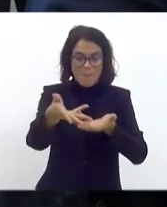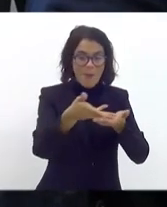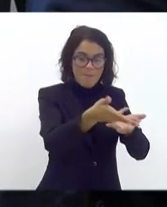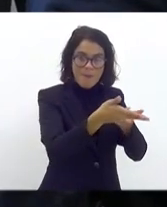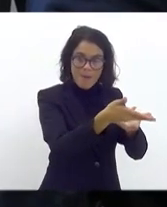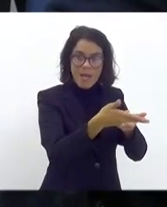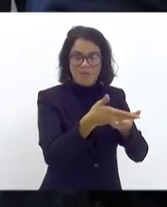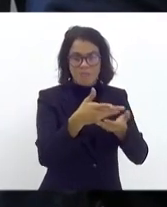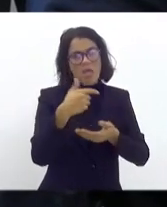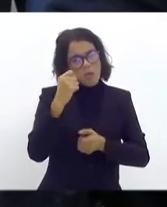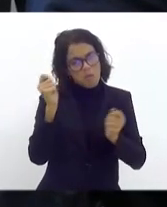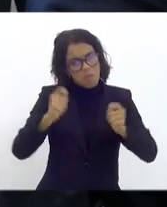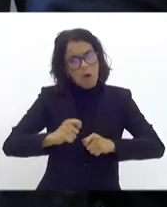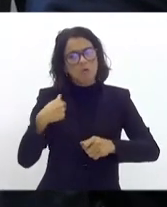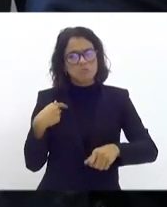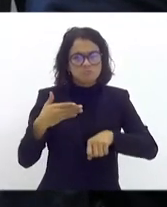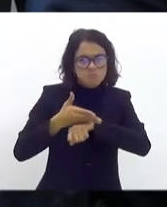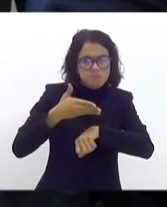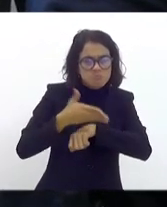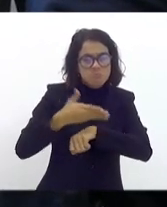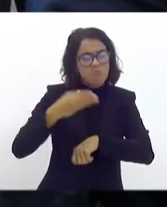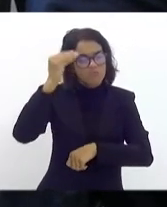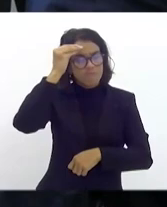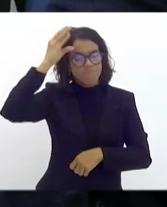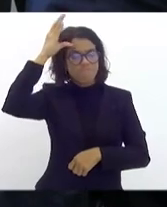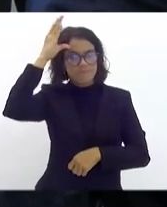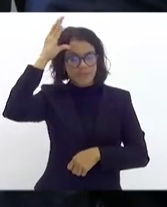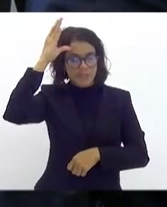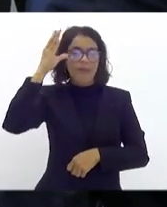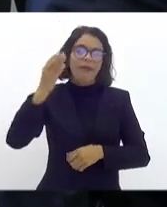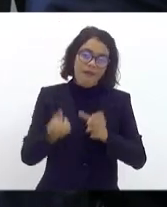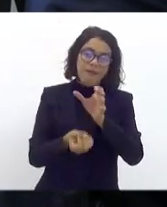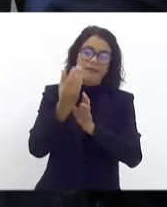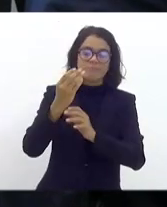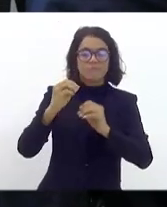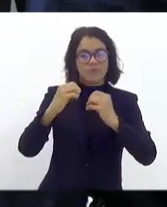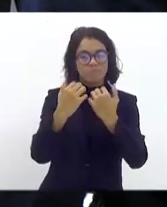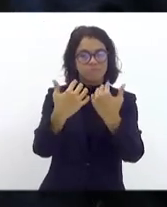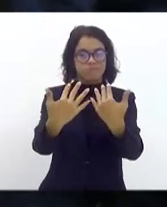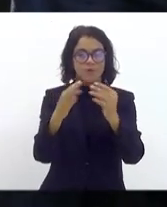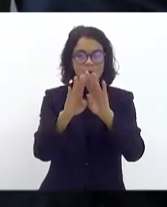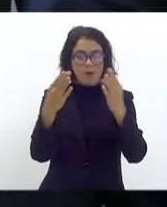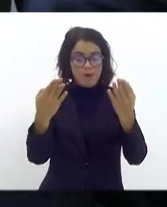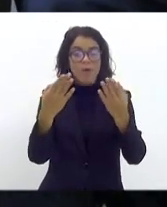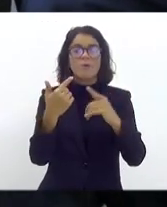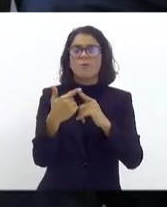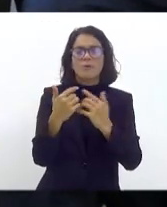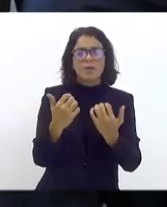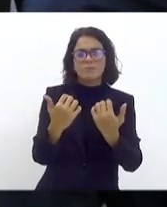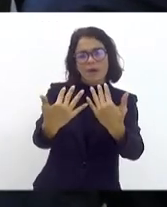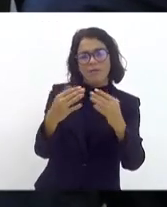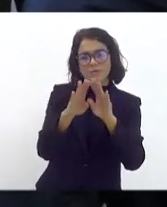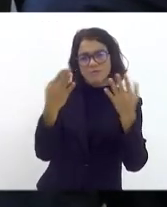para consolidar, para aprender, para colaborar, e depois a gente construa uma audiência pública de grande porte. Porque a audiência pública, ela é